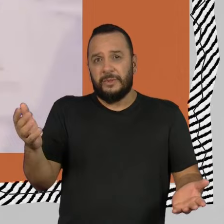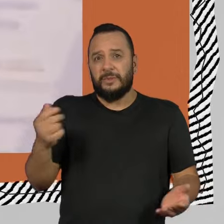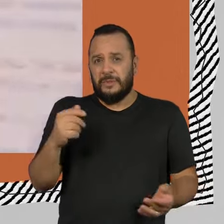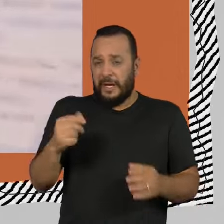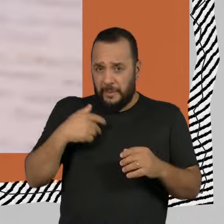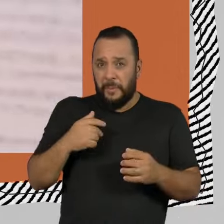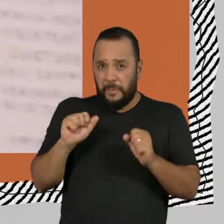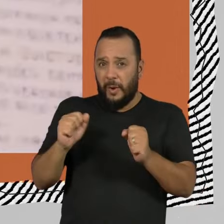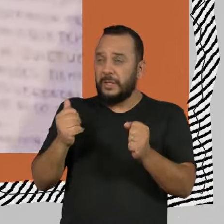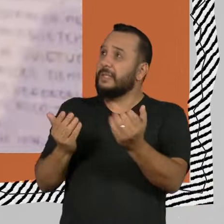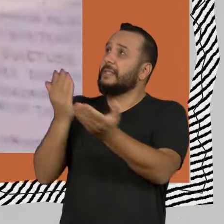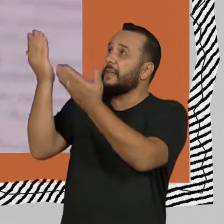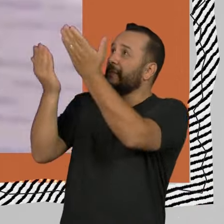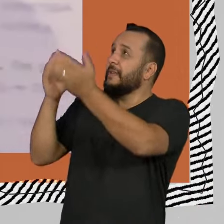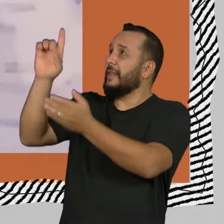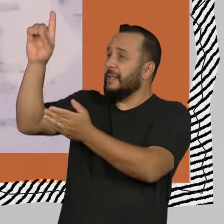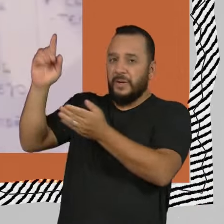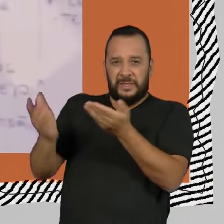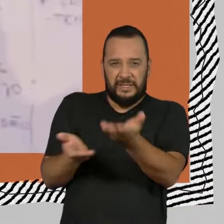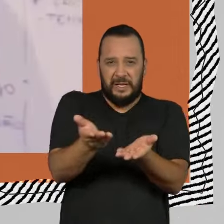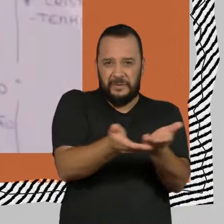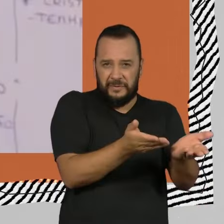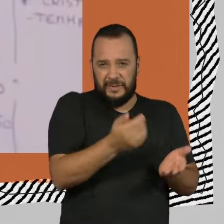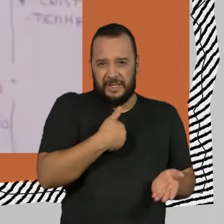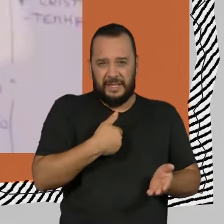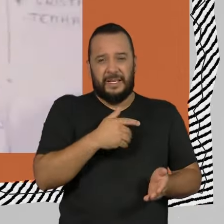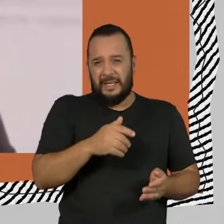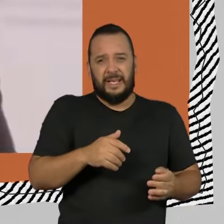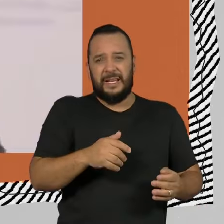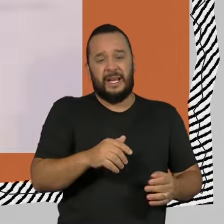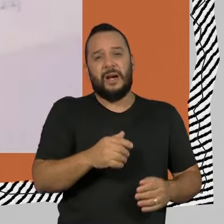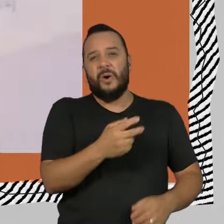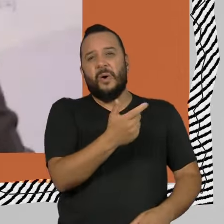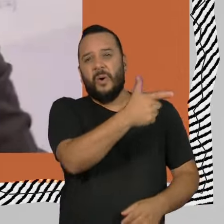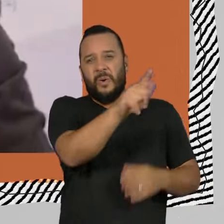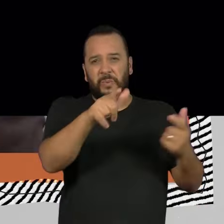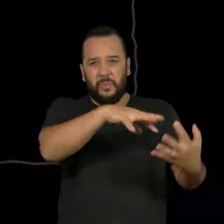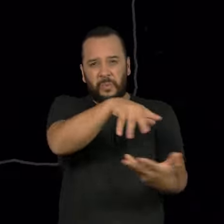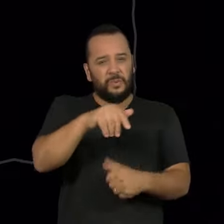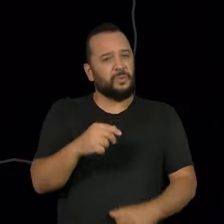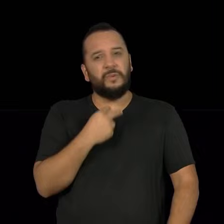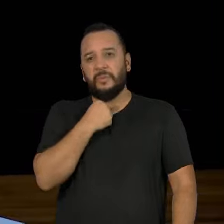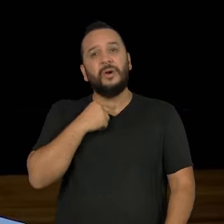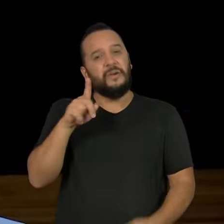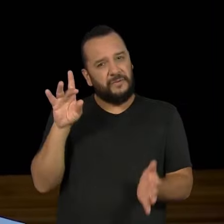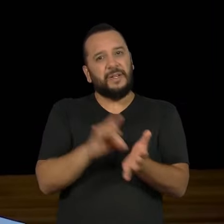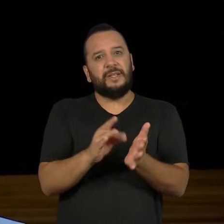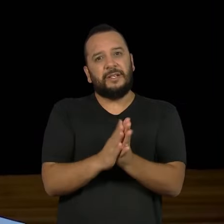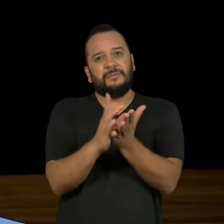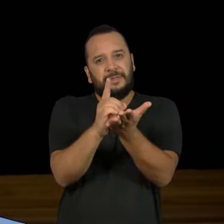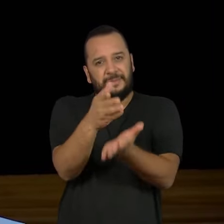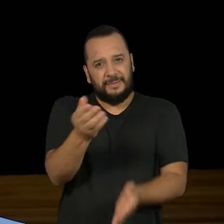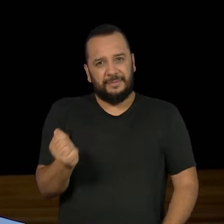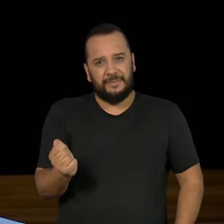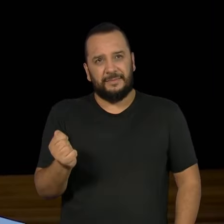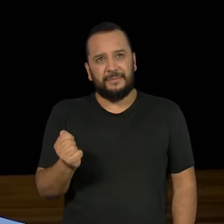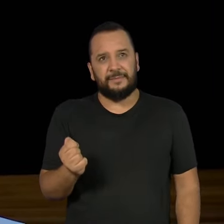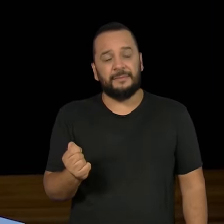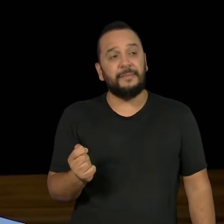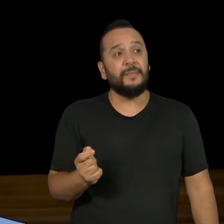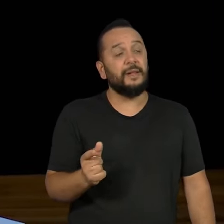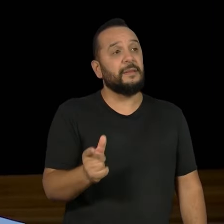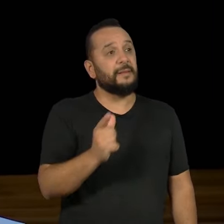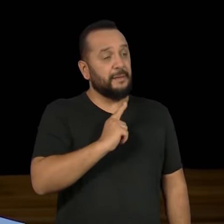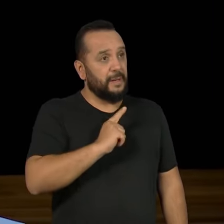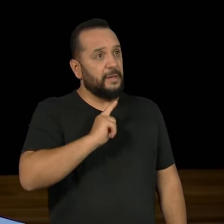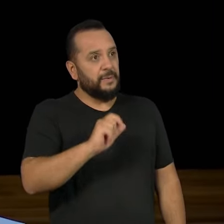pode servir a dois a dois senhores Essa é é a verdade bíblica tem mais templos religiosos